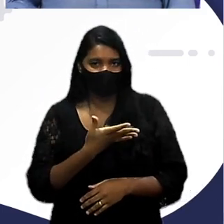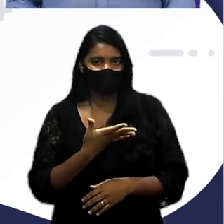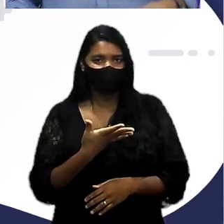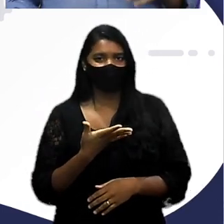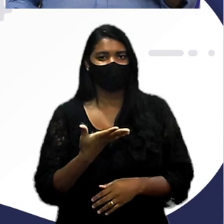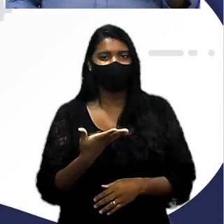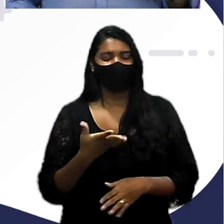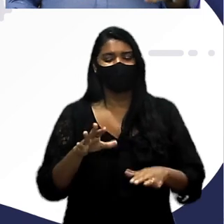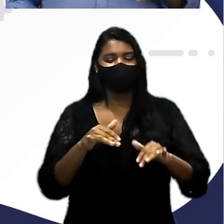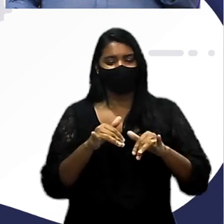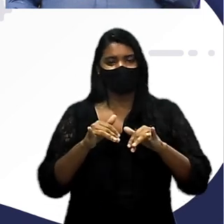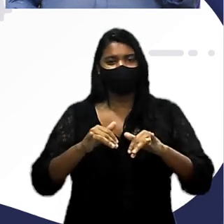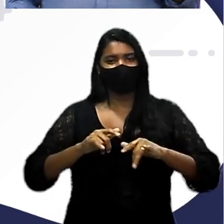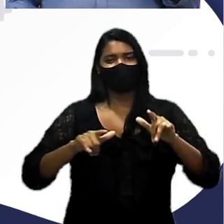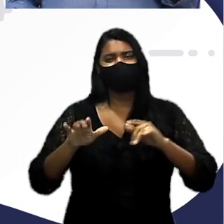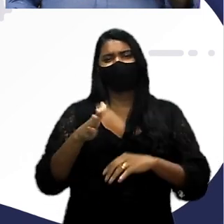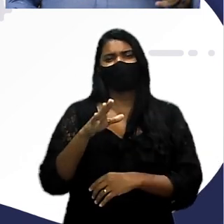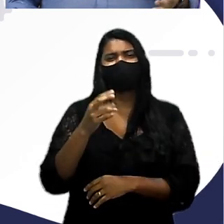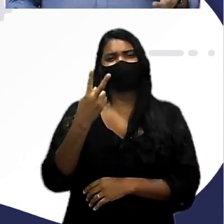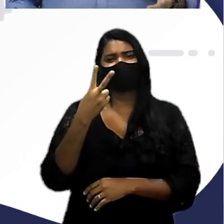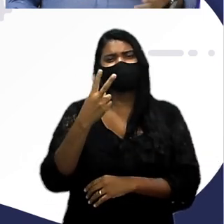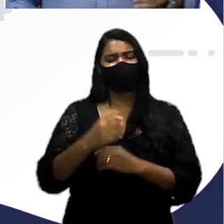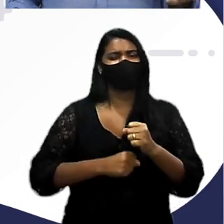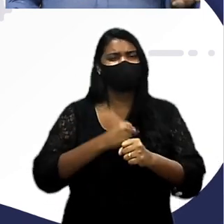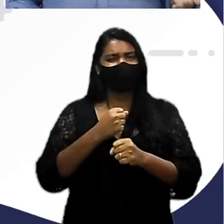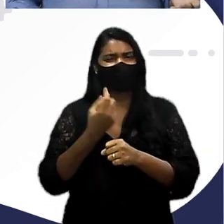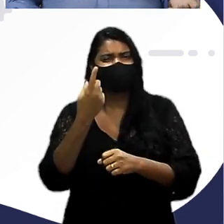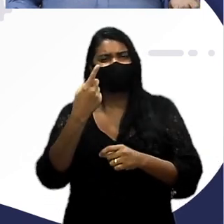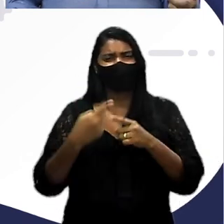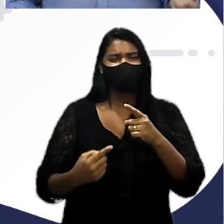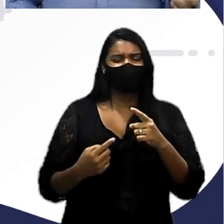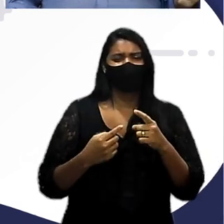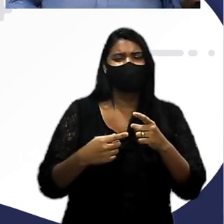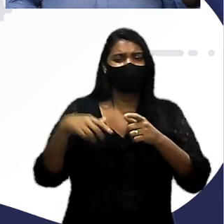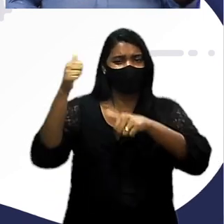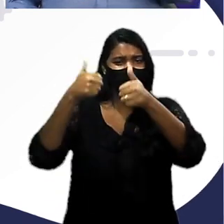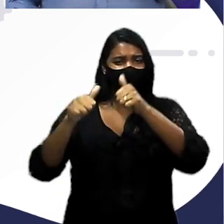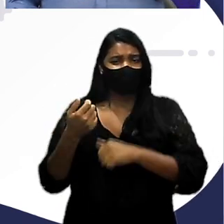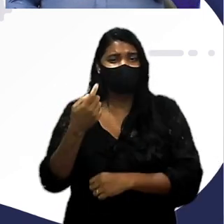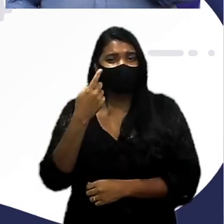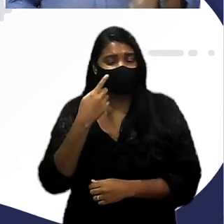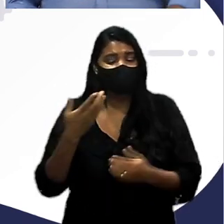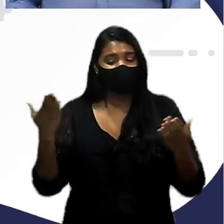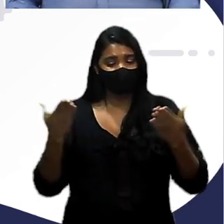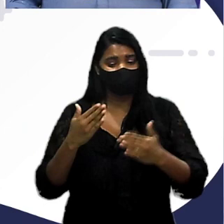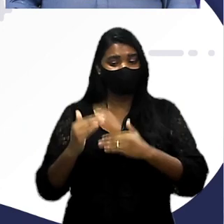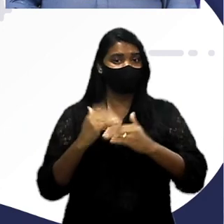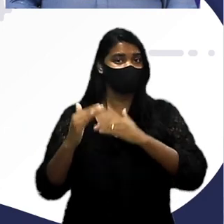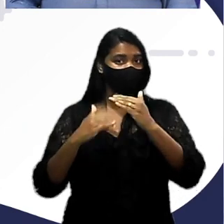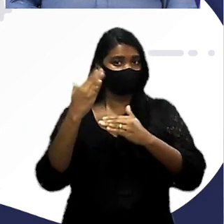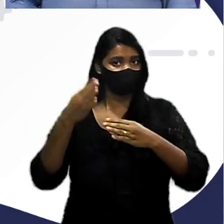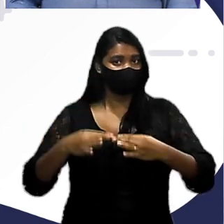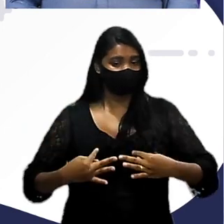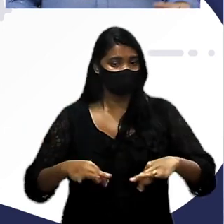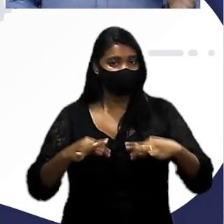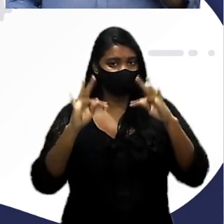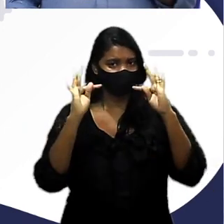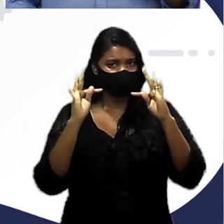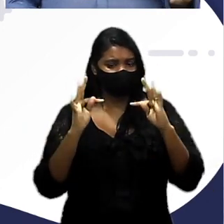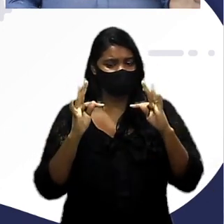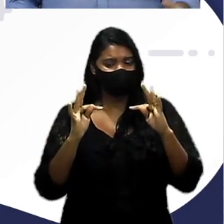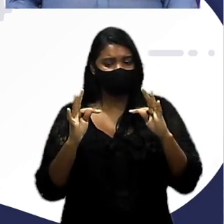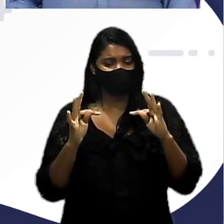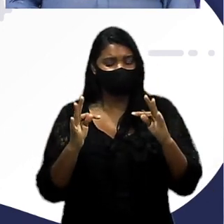mercado, em torno de 1 ano e meio, 2 anos e tudo mais. O que a gente observa hoje, pela própria evolução da tecnologia, é